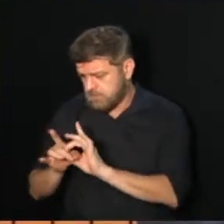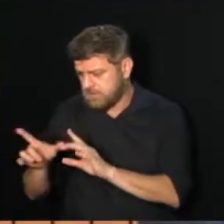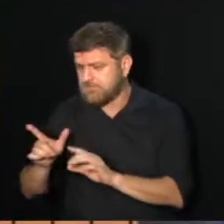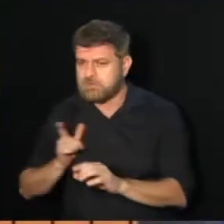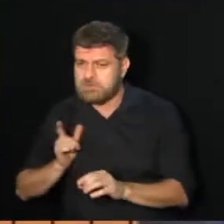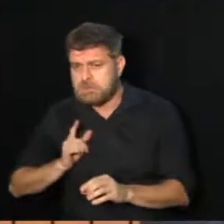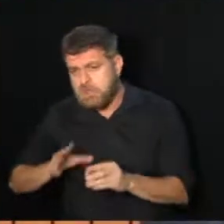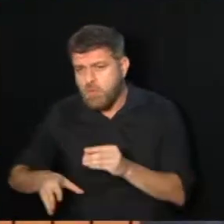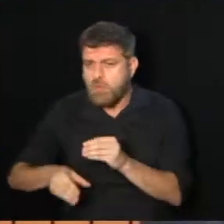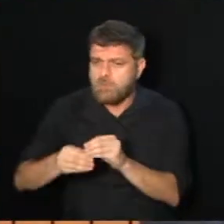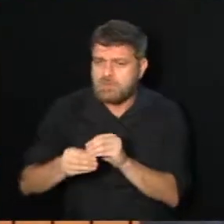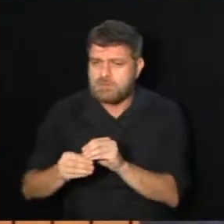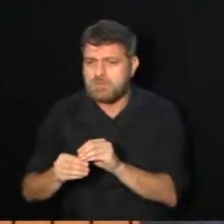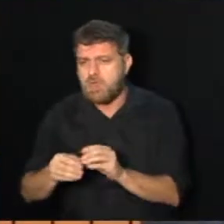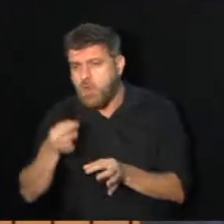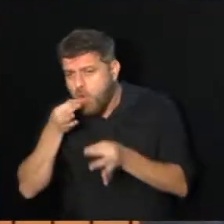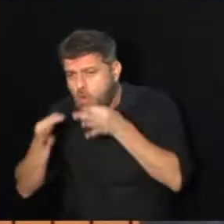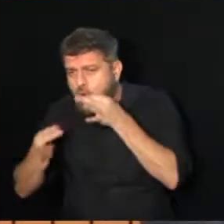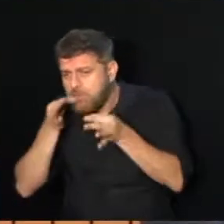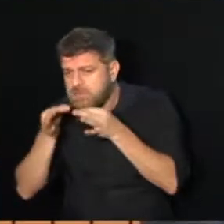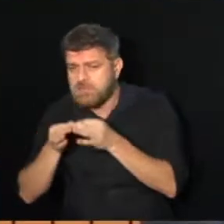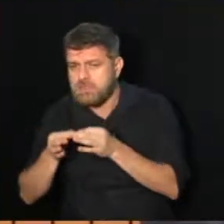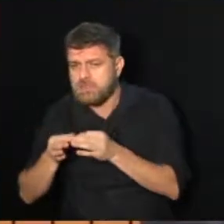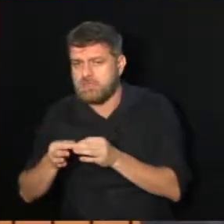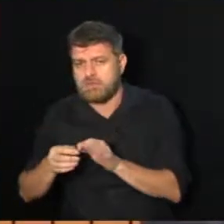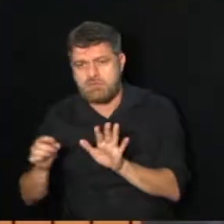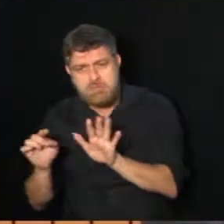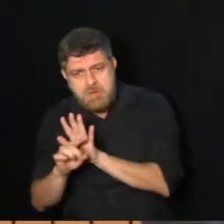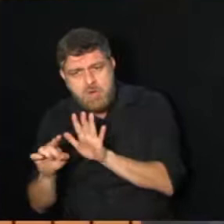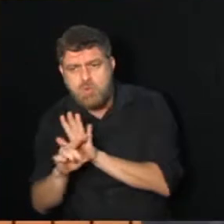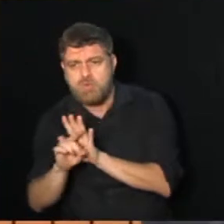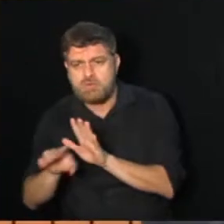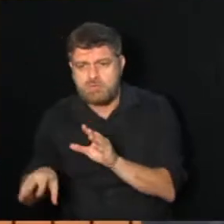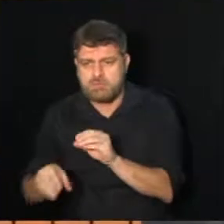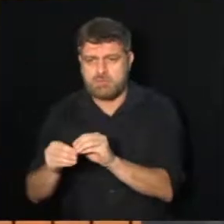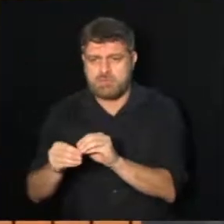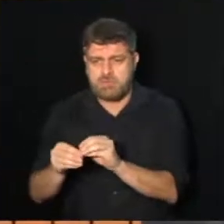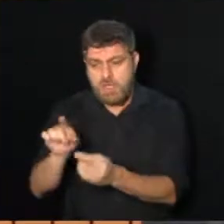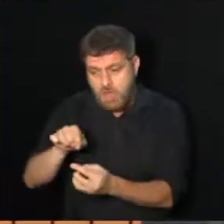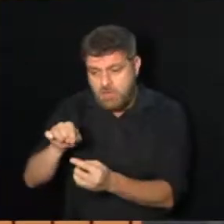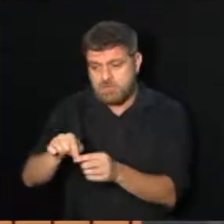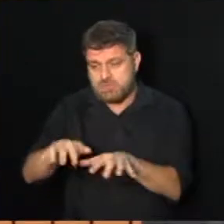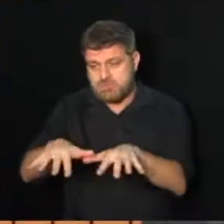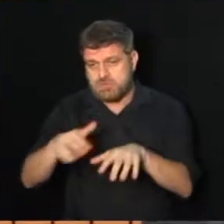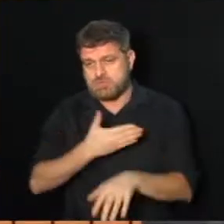de contribuição, algum tipo de sugestão, crítica. Esse é o papel da audiência pública.